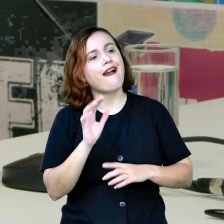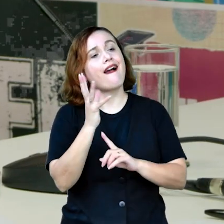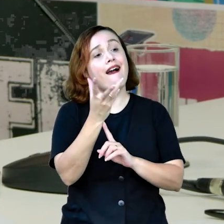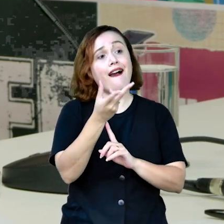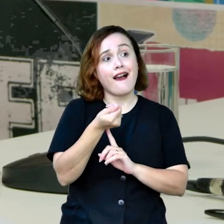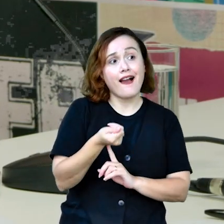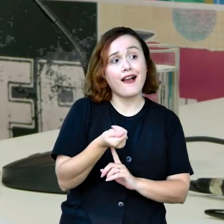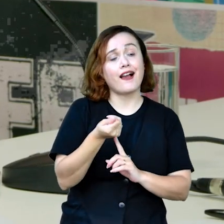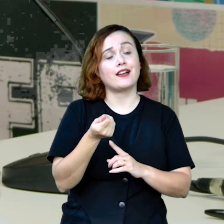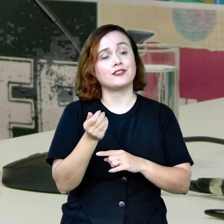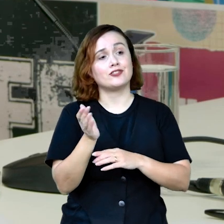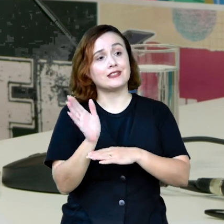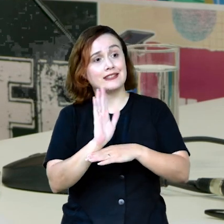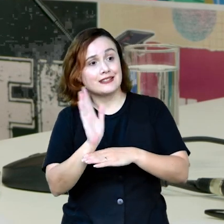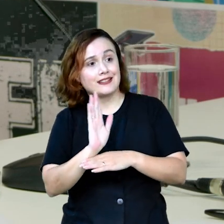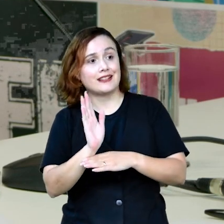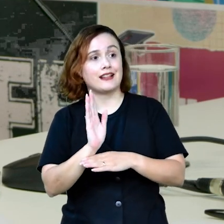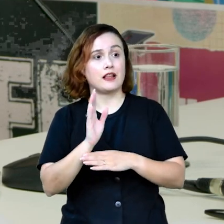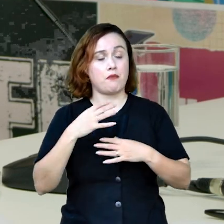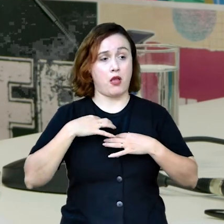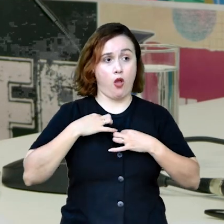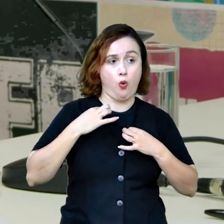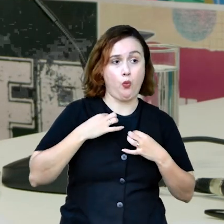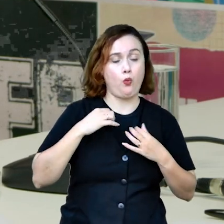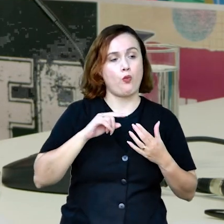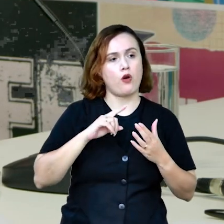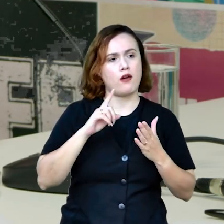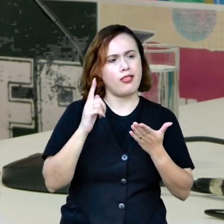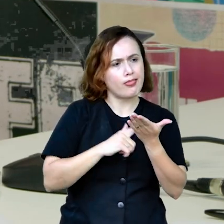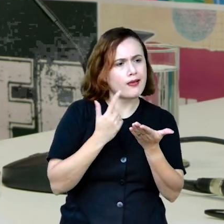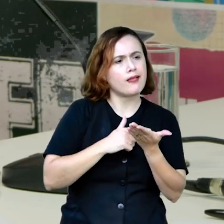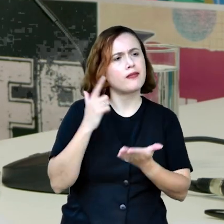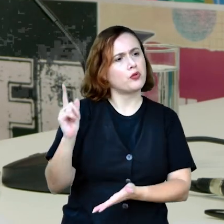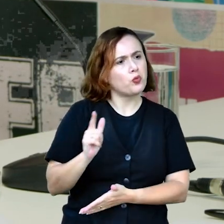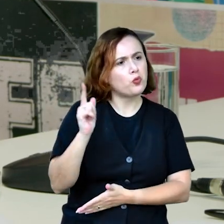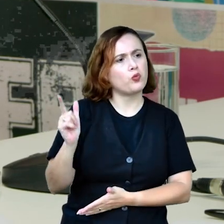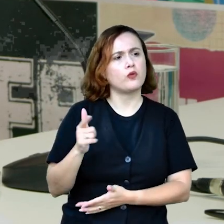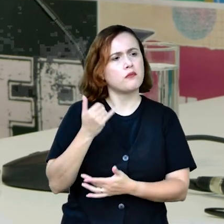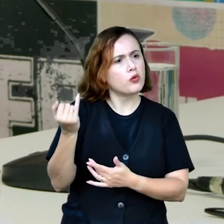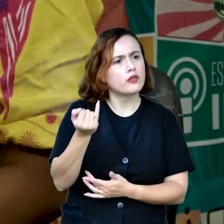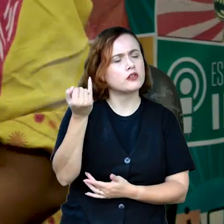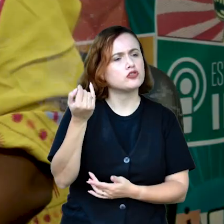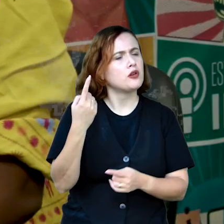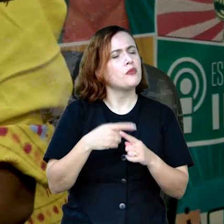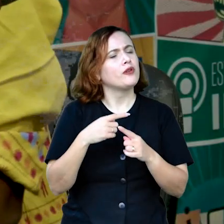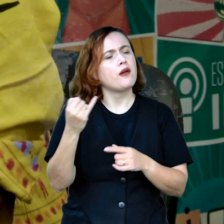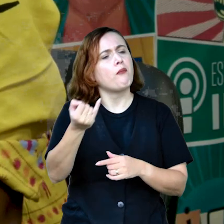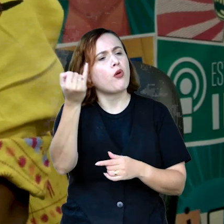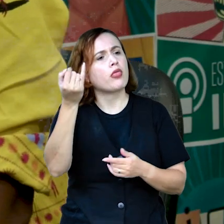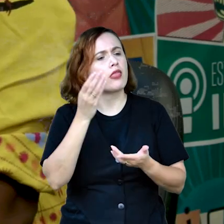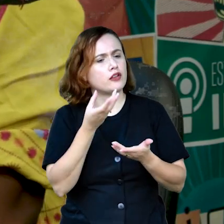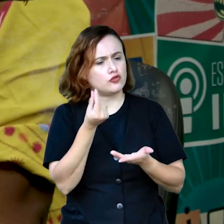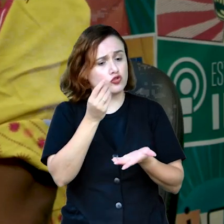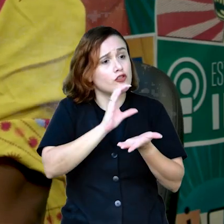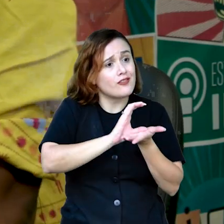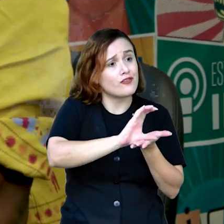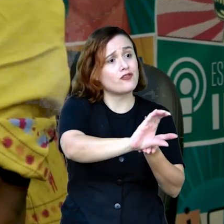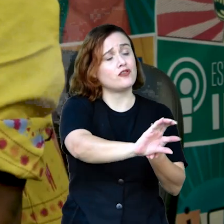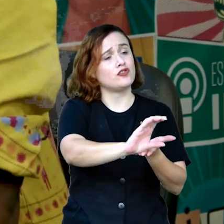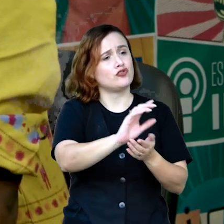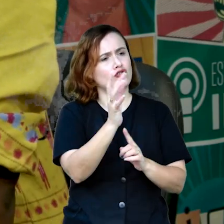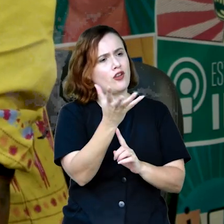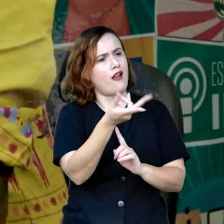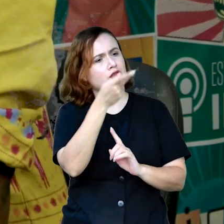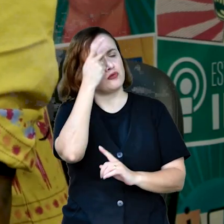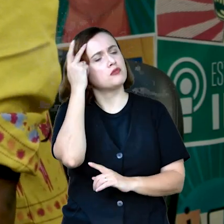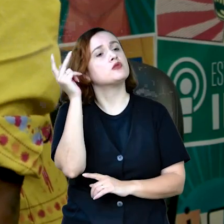Por que é tão importante investir em arte de pessoas negras? Porque se a gente investe em arte, a gente está investindo em cultura, a